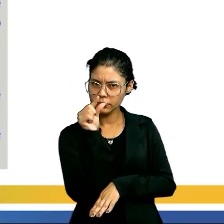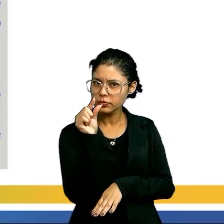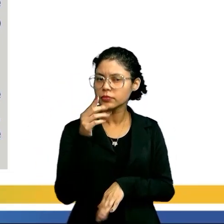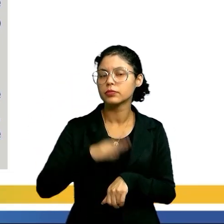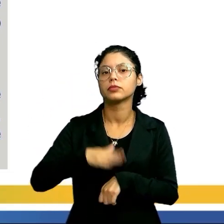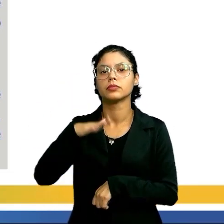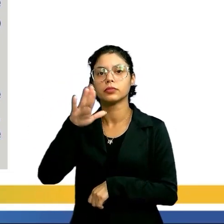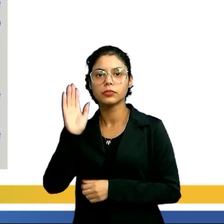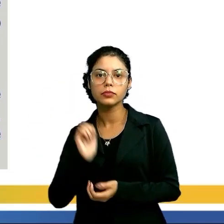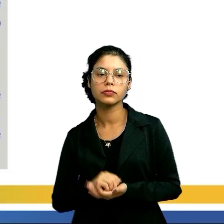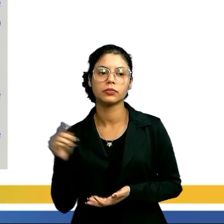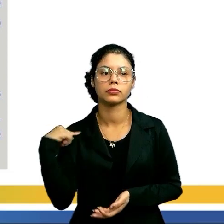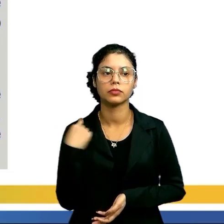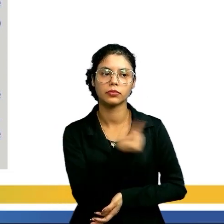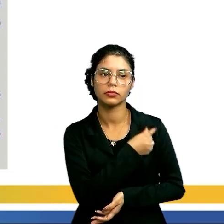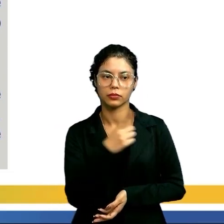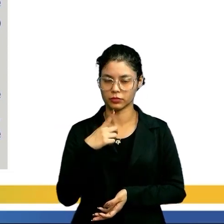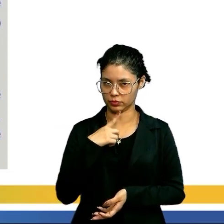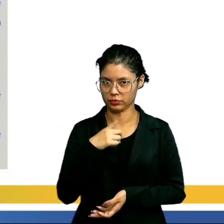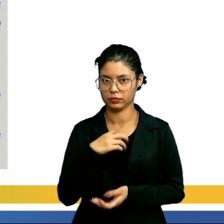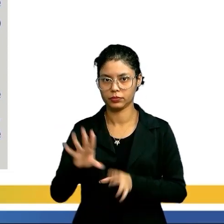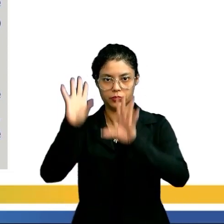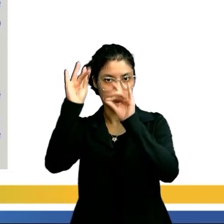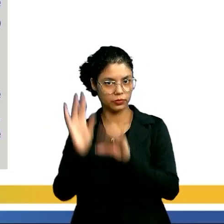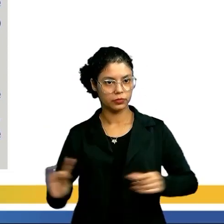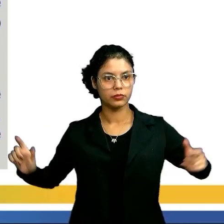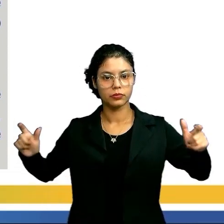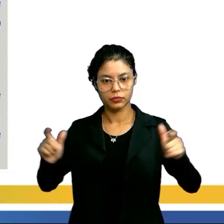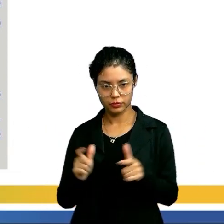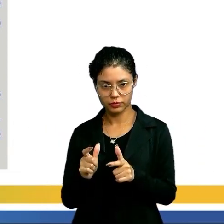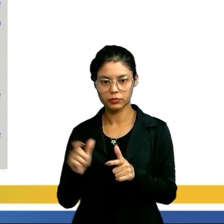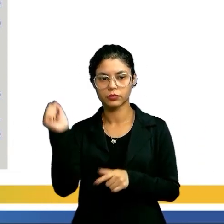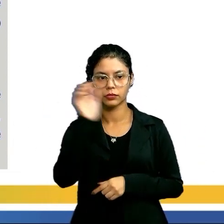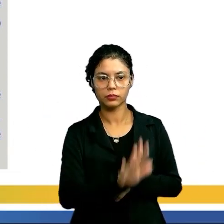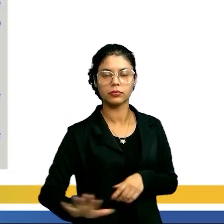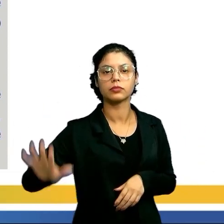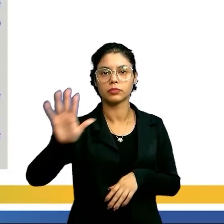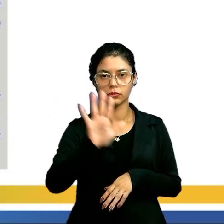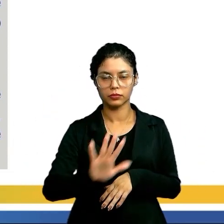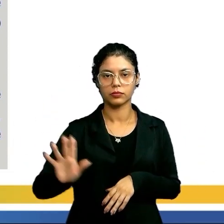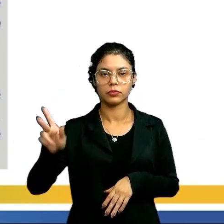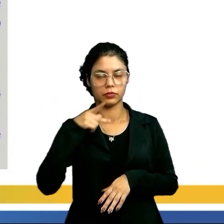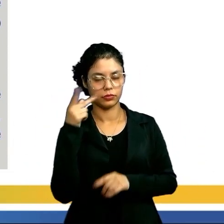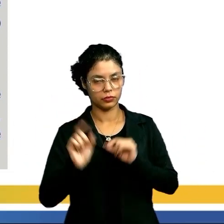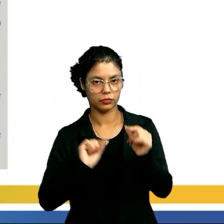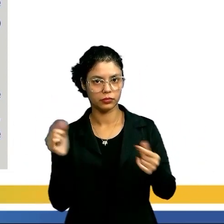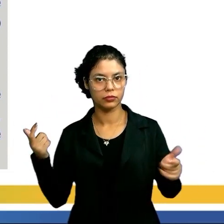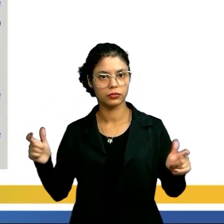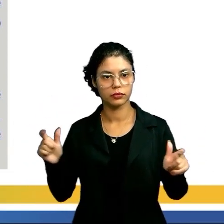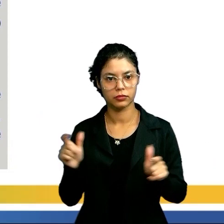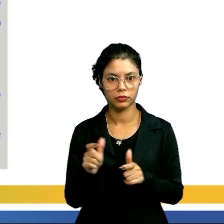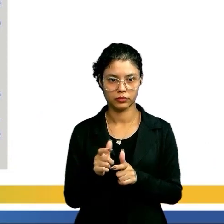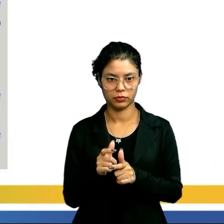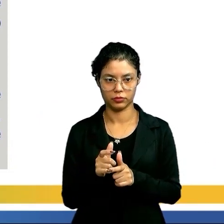mais, porque quando nós estamos tratando das minorias nacionais, estamos tratando dessas minorias